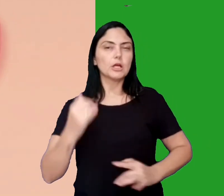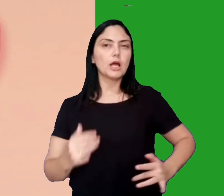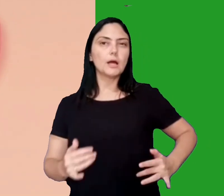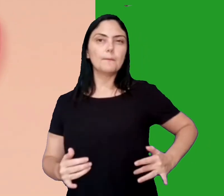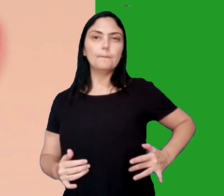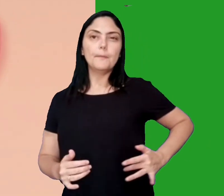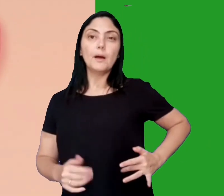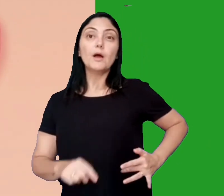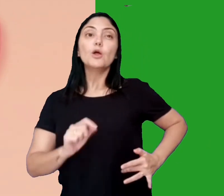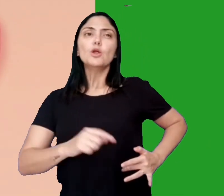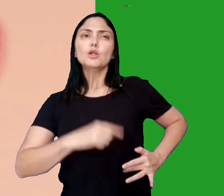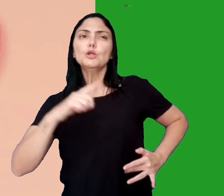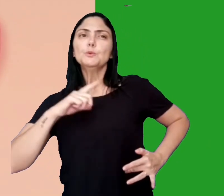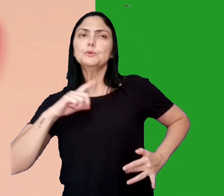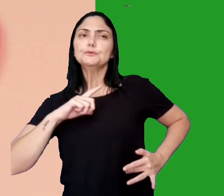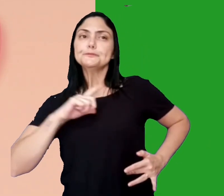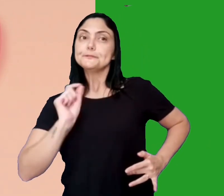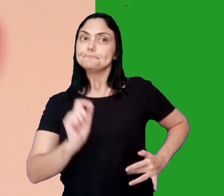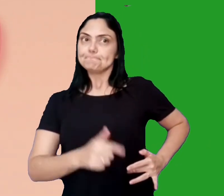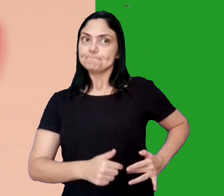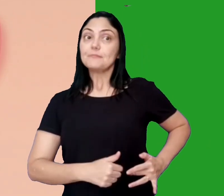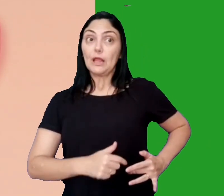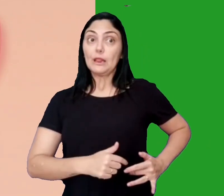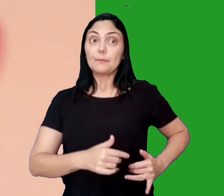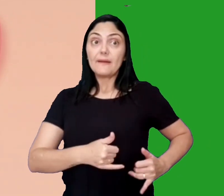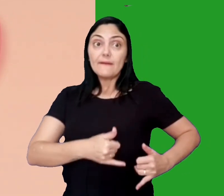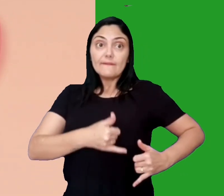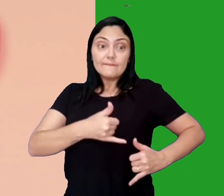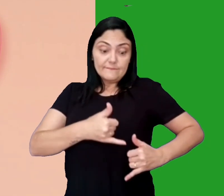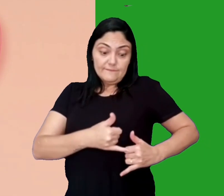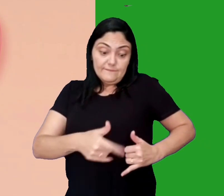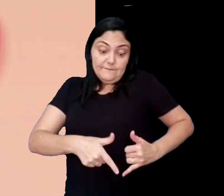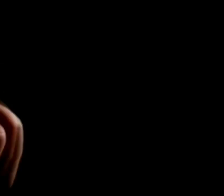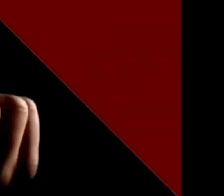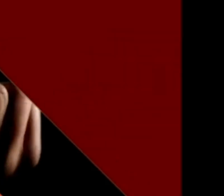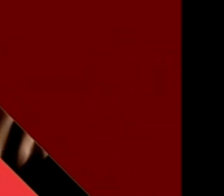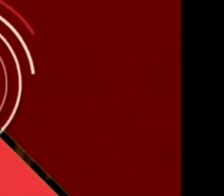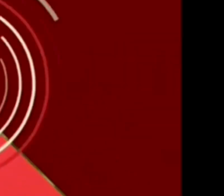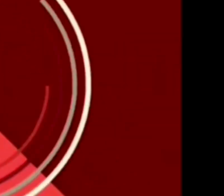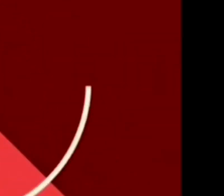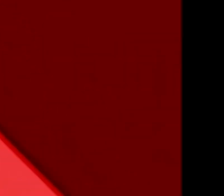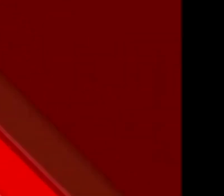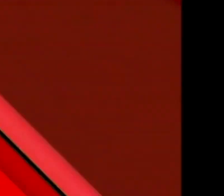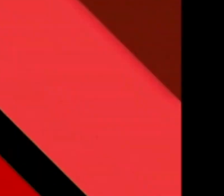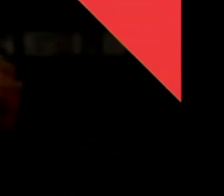pâncreas, responsável pela produção do suco pancreático, e o fígado, que produz a bile.